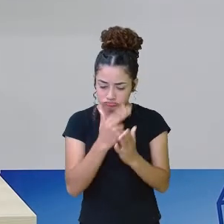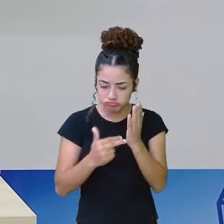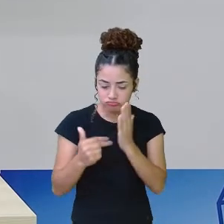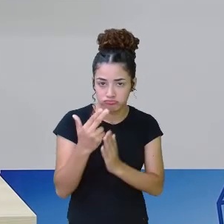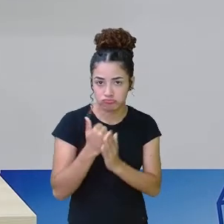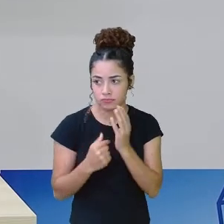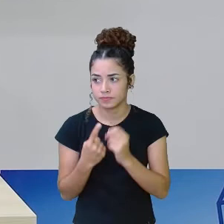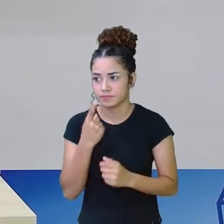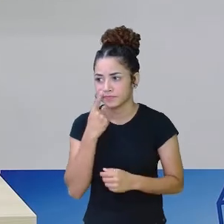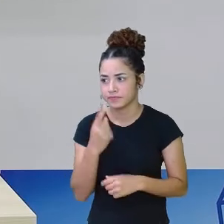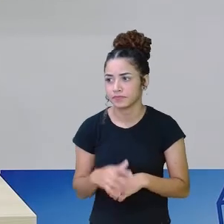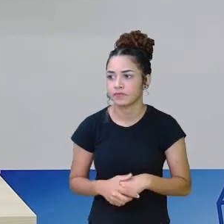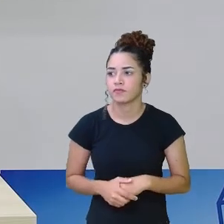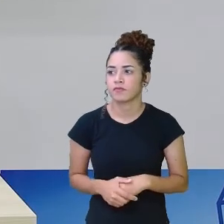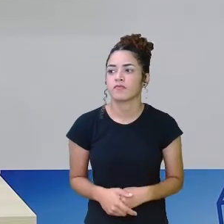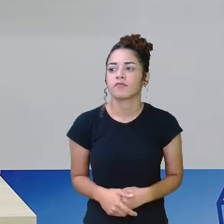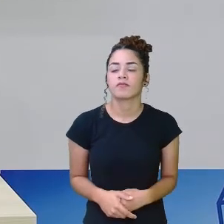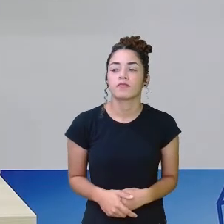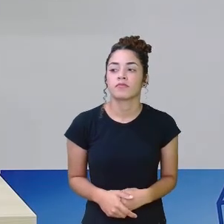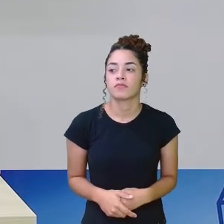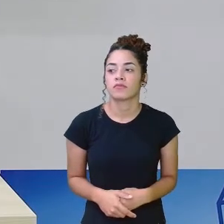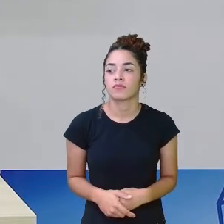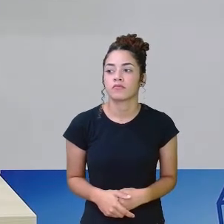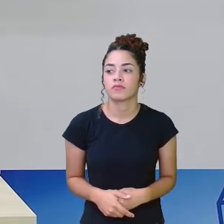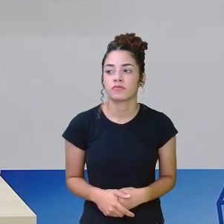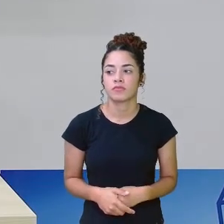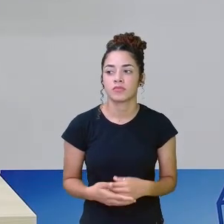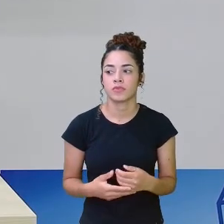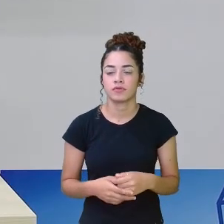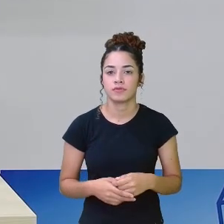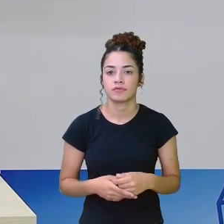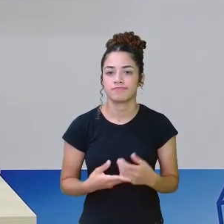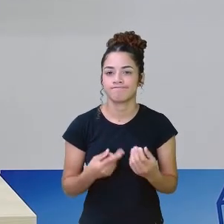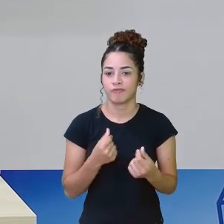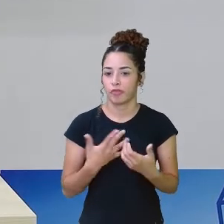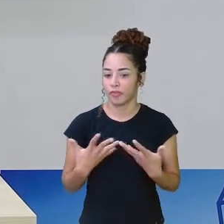não tem muita coordenação, mas vai dar para